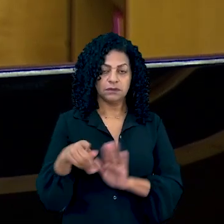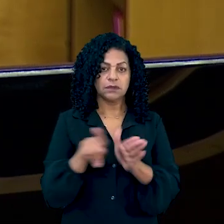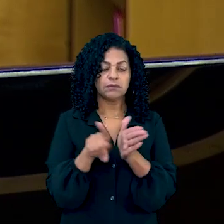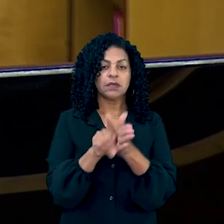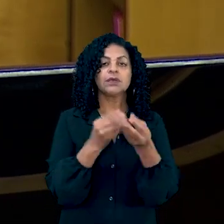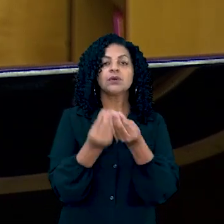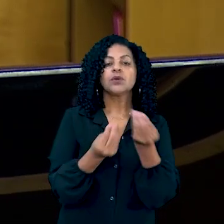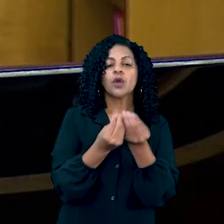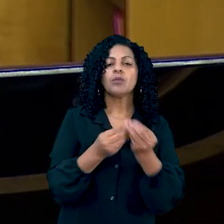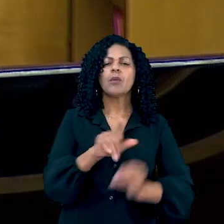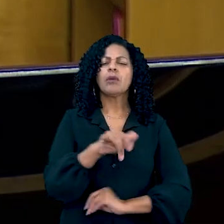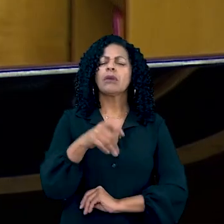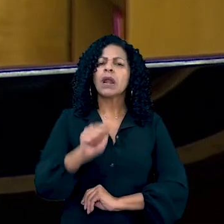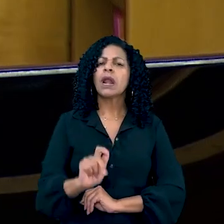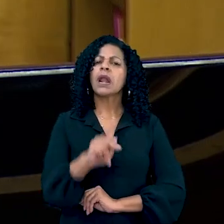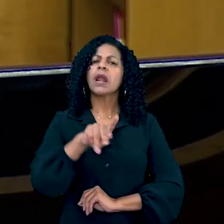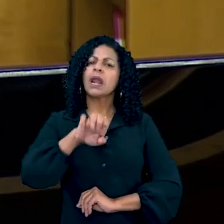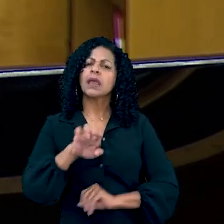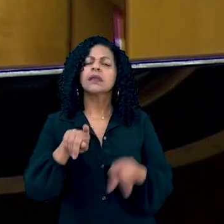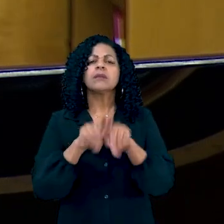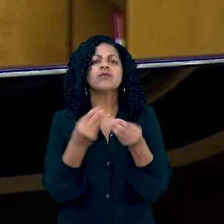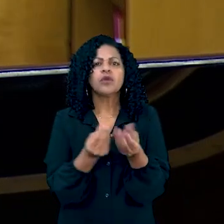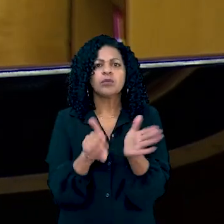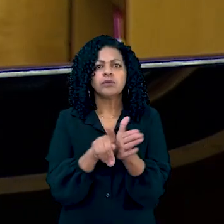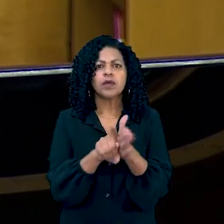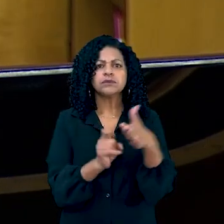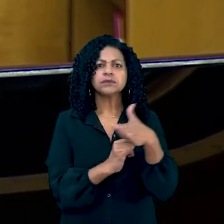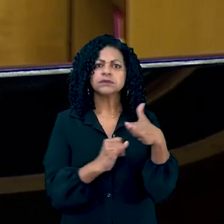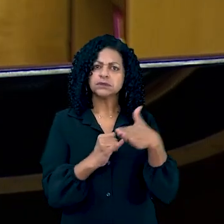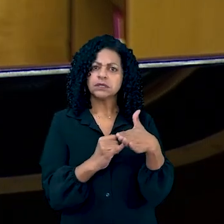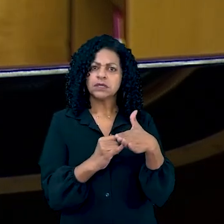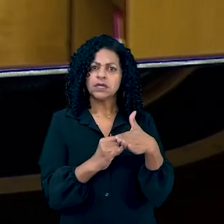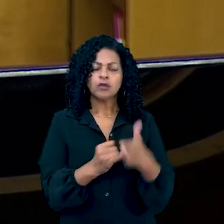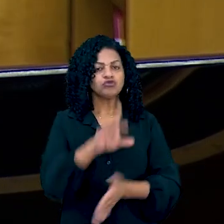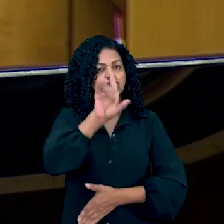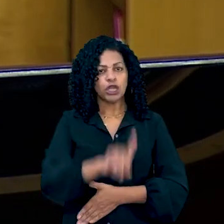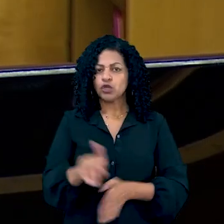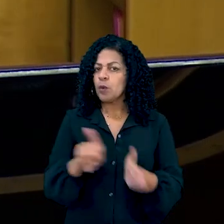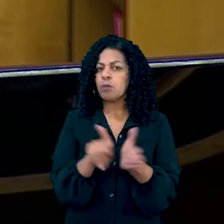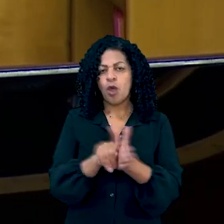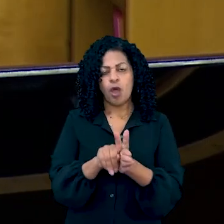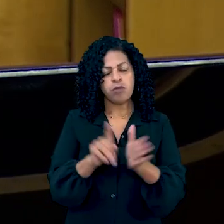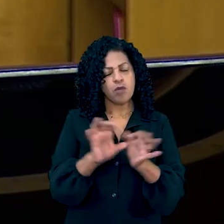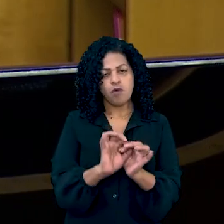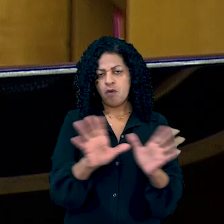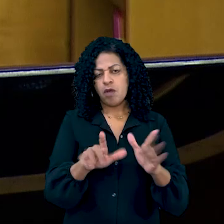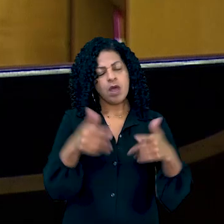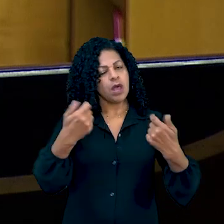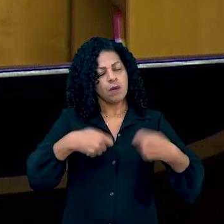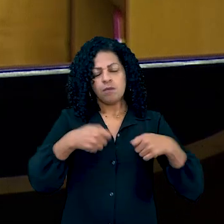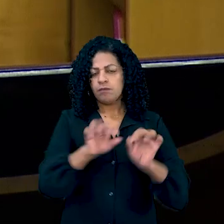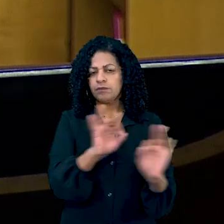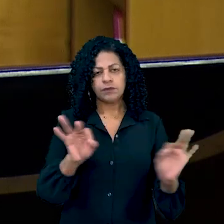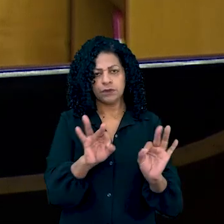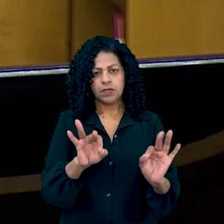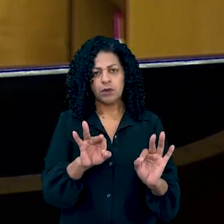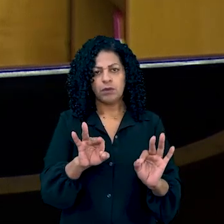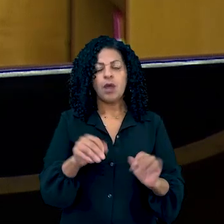constitui um dever legal inerente ao leque normativo de suas funções institucionais, o que não viola o direito à privacidade, tampouco caracteriza